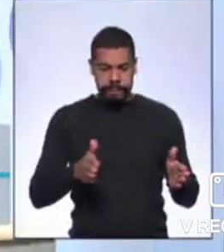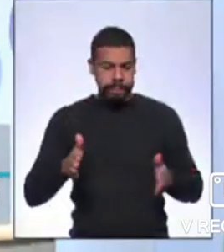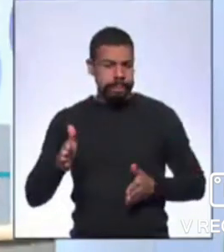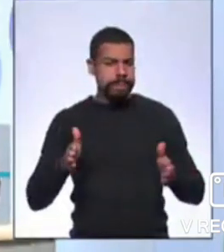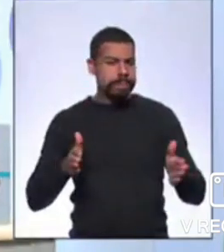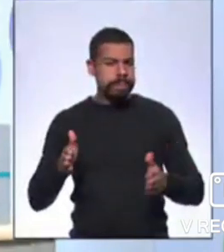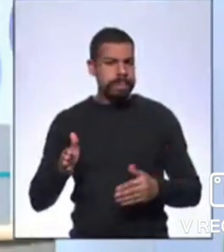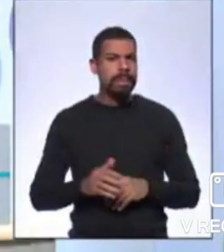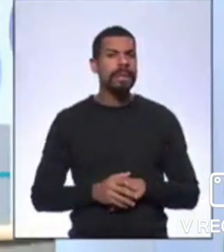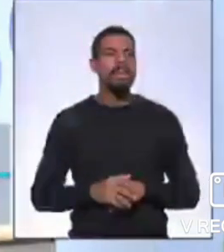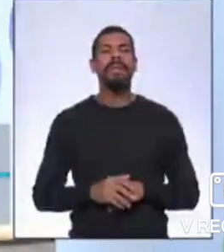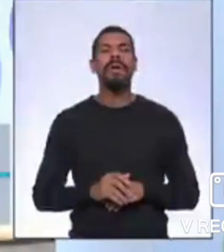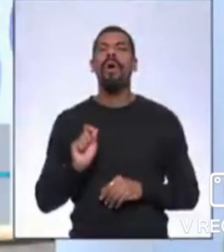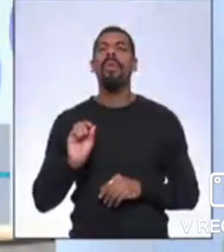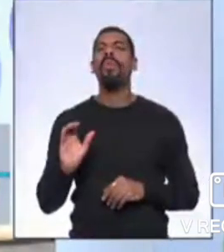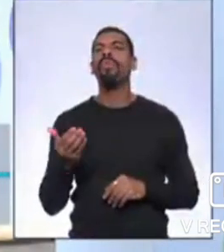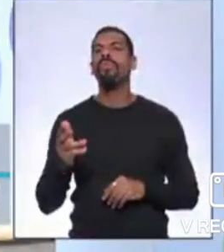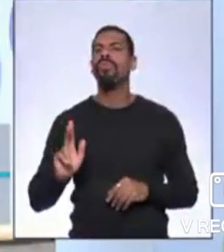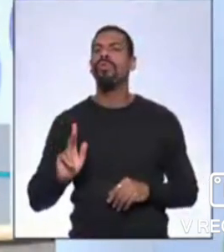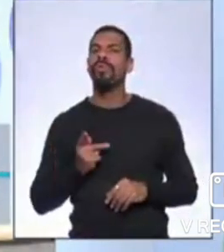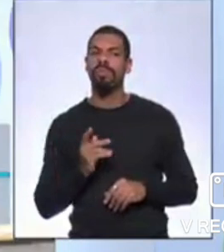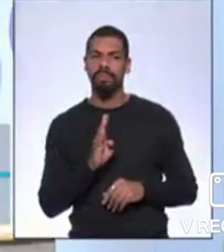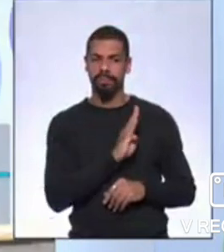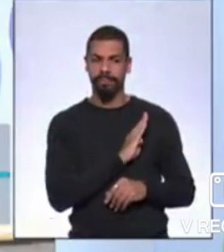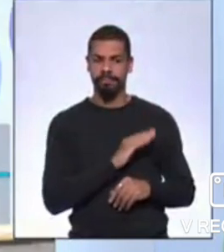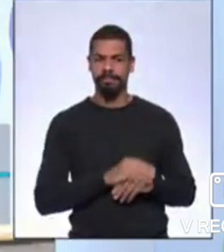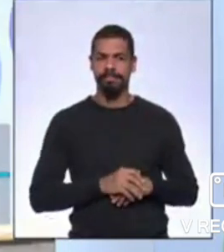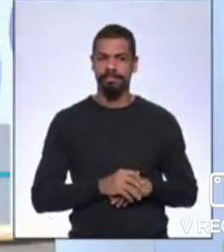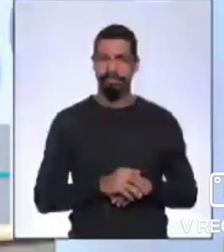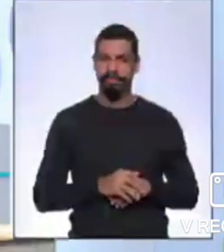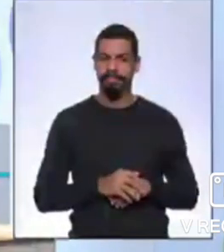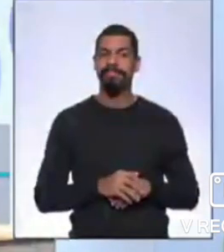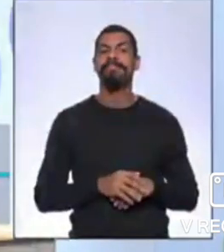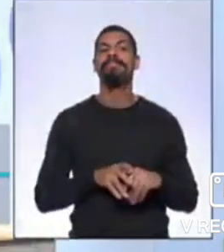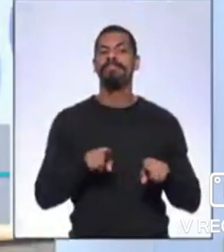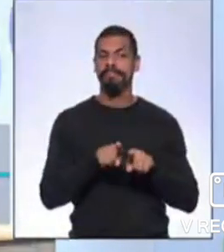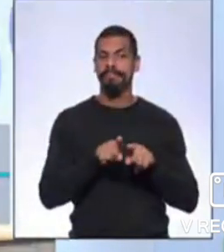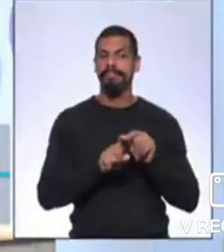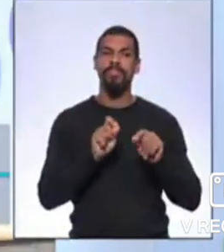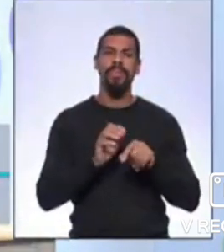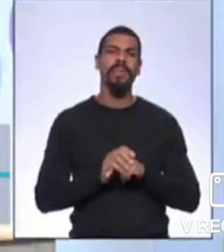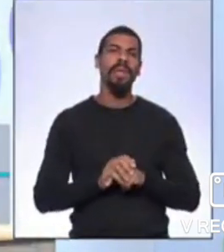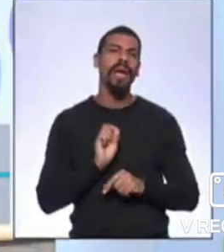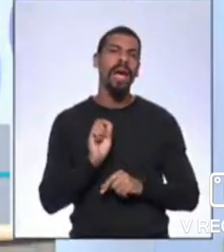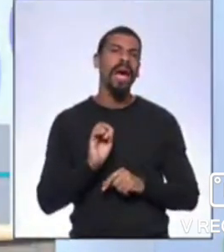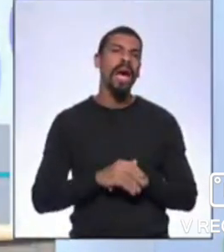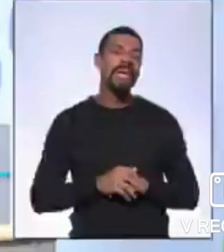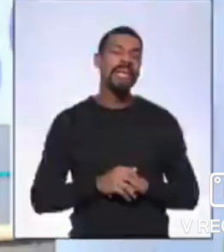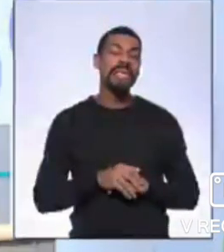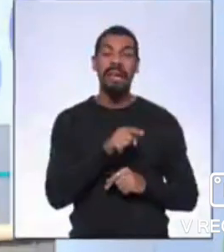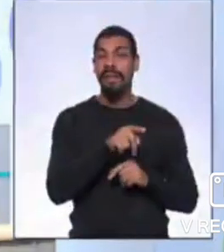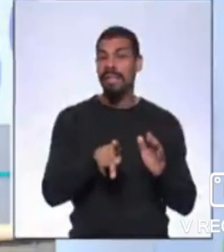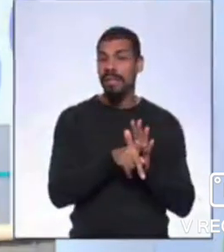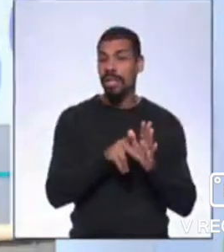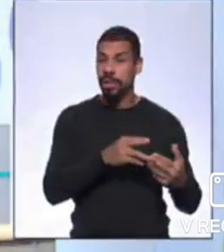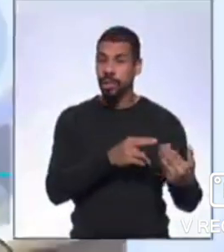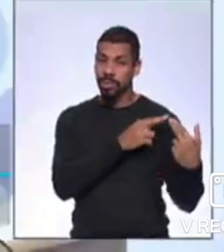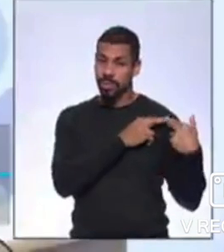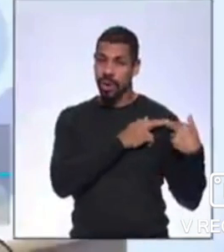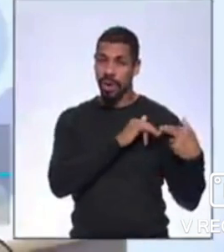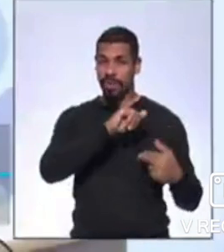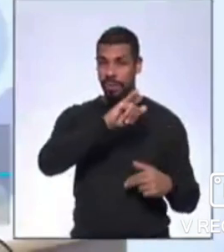muita guerra, muita desorientação política e social, porque a unidade estava na mão do juiz. É, talvez até